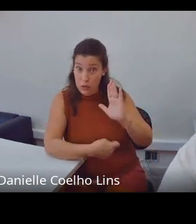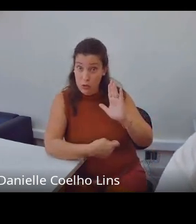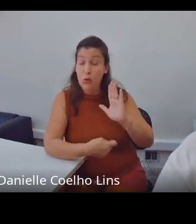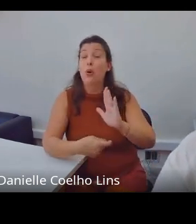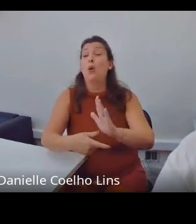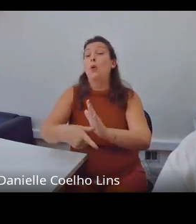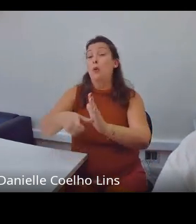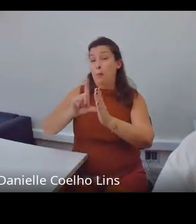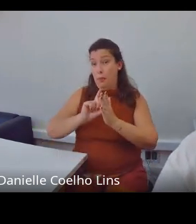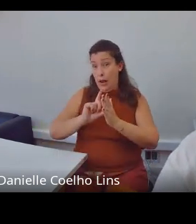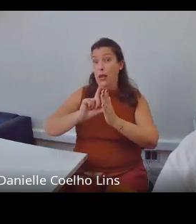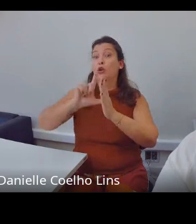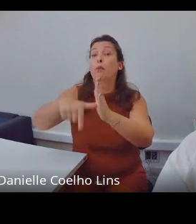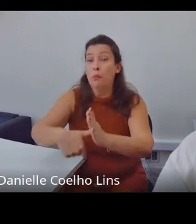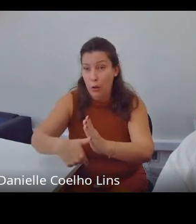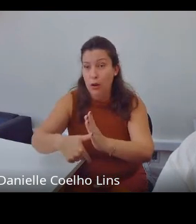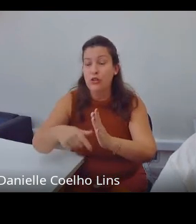e o pós-textual.